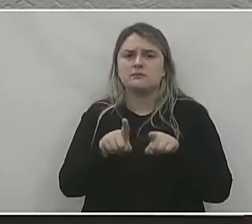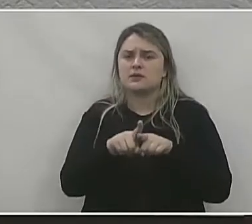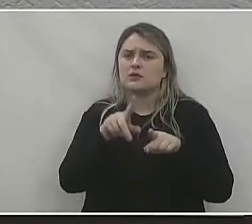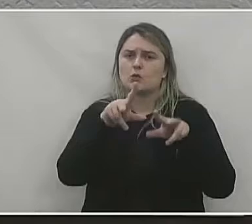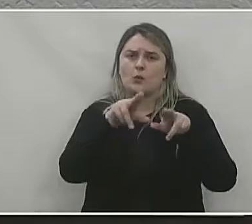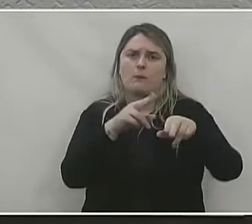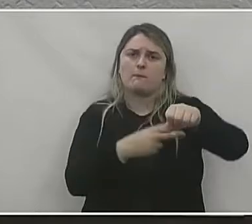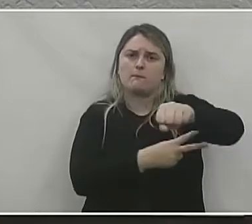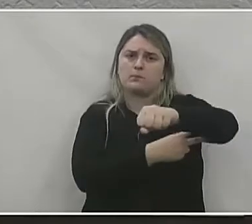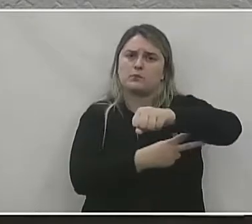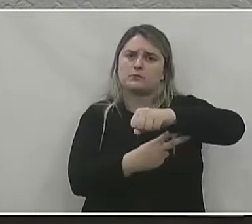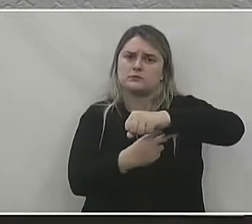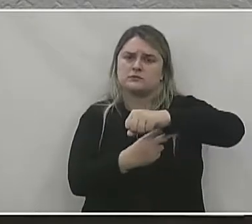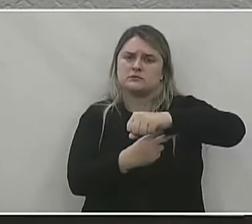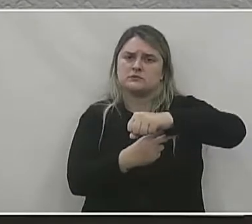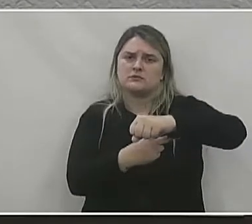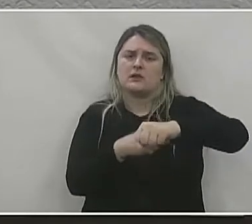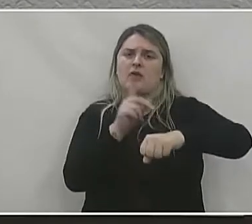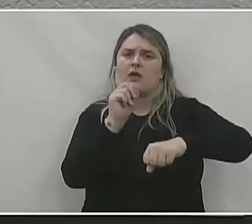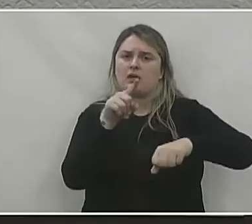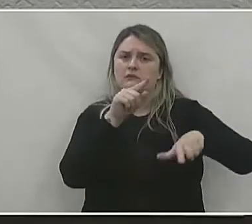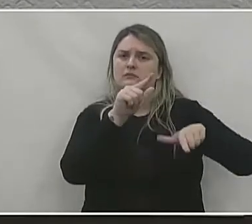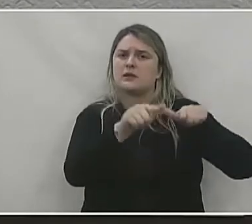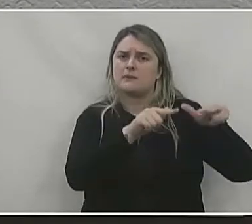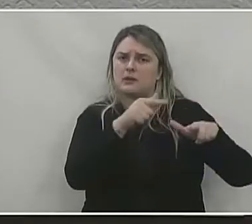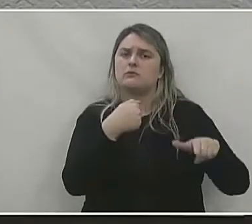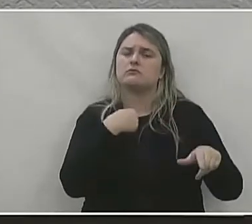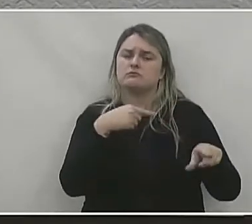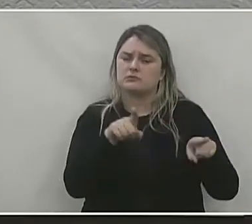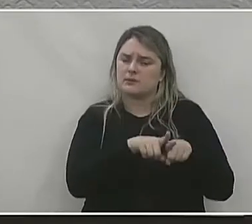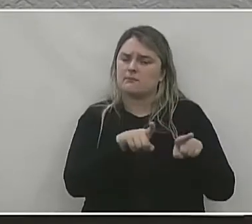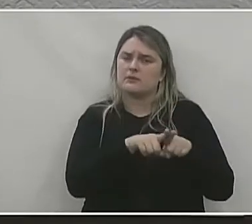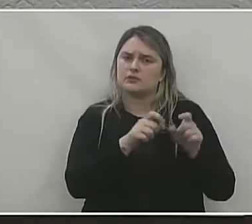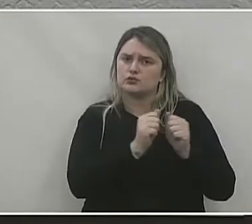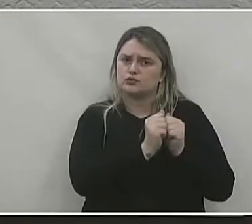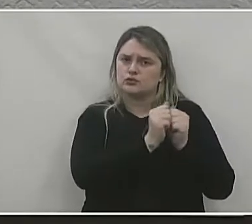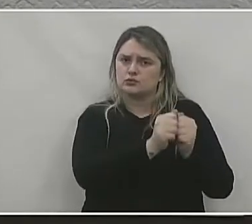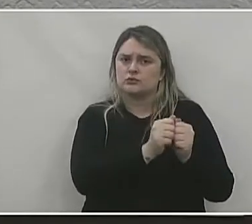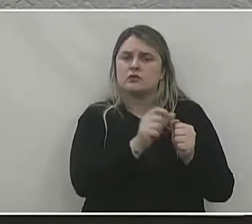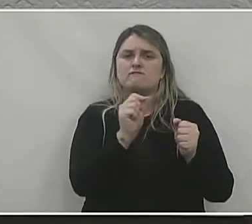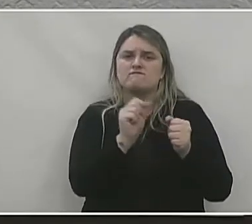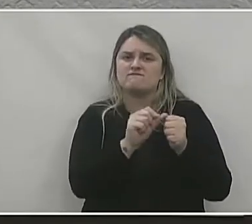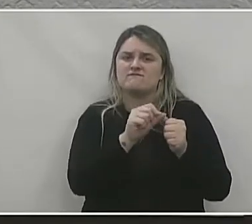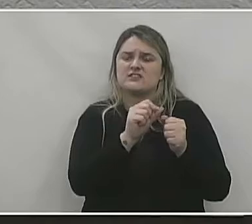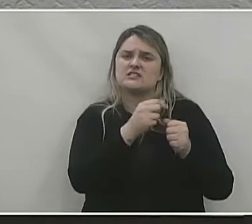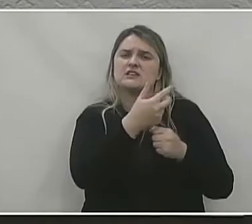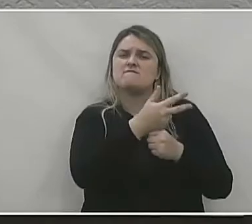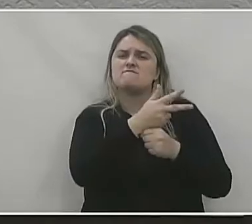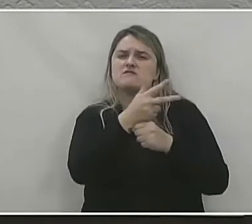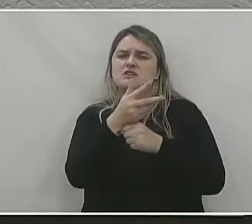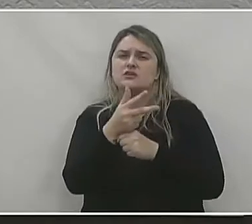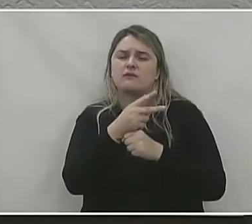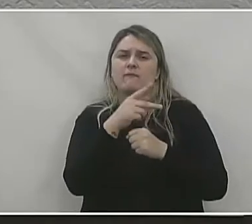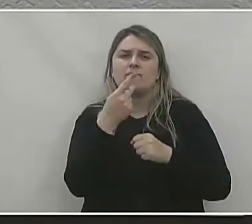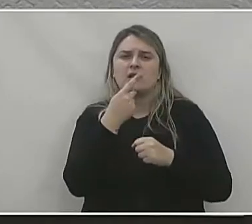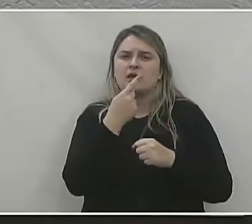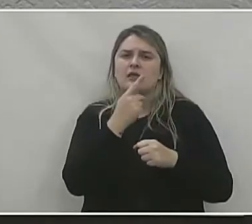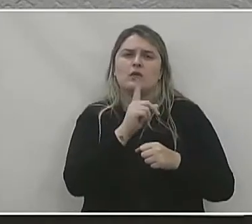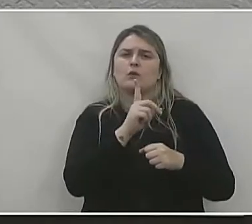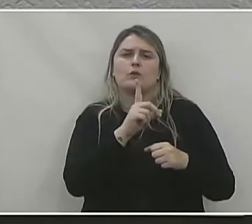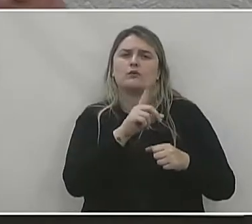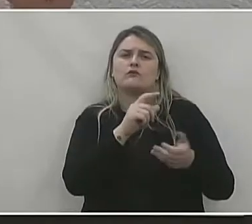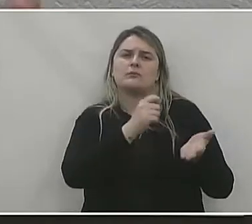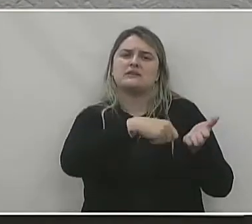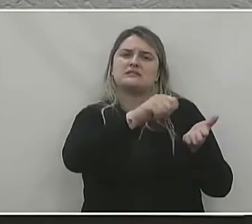da ponte também, que foi um trabalho que eu também acompanhei. Inclusive eu fiz um vídeo falando que eu não iria mais